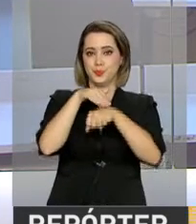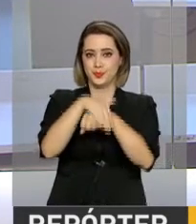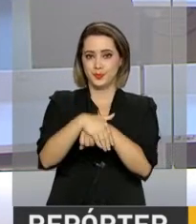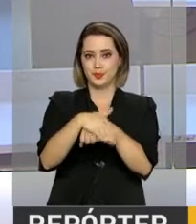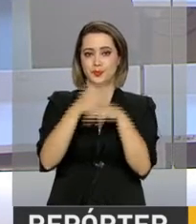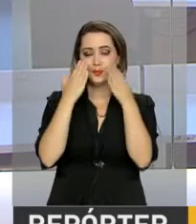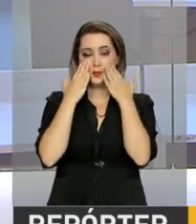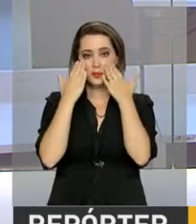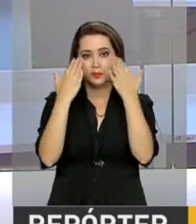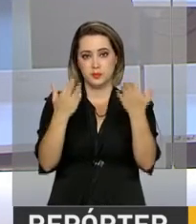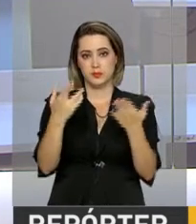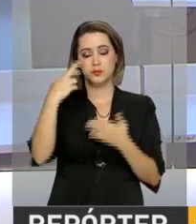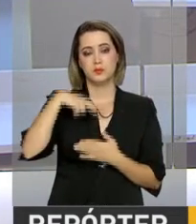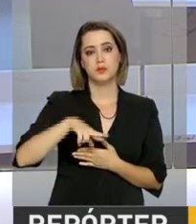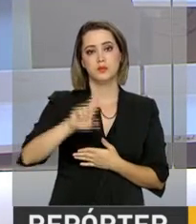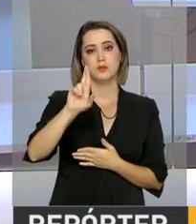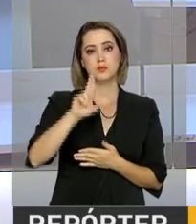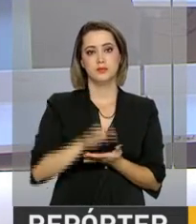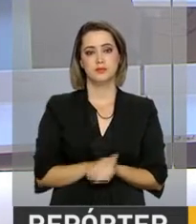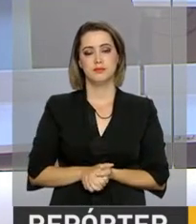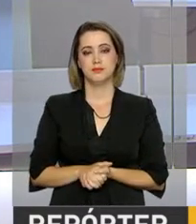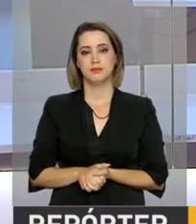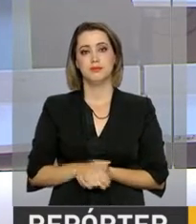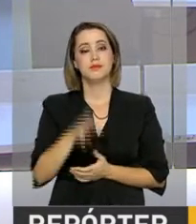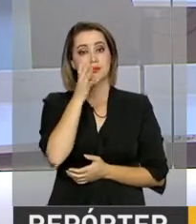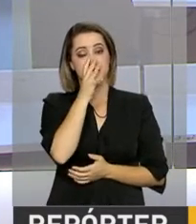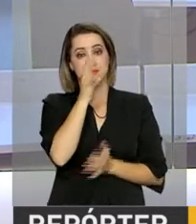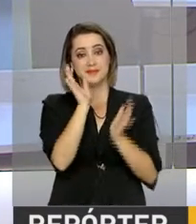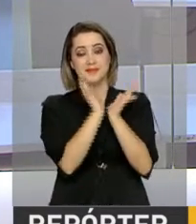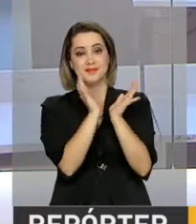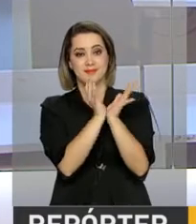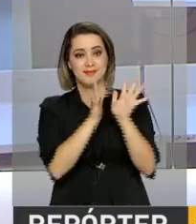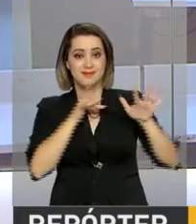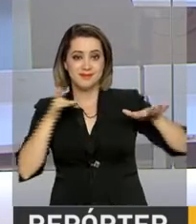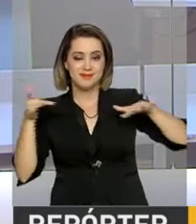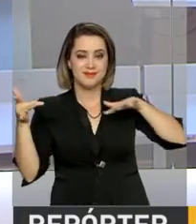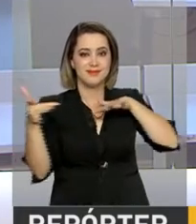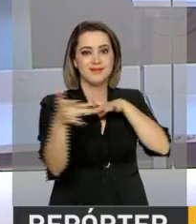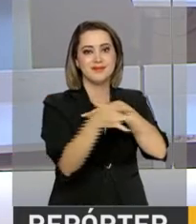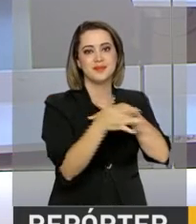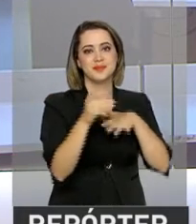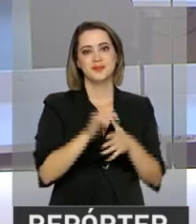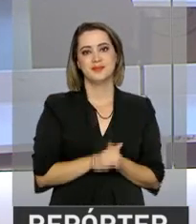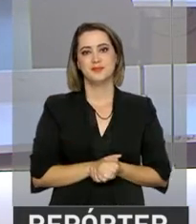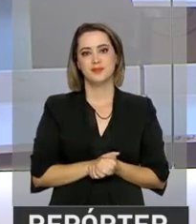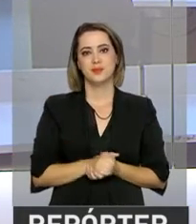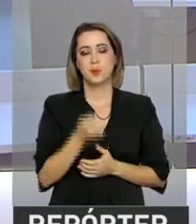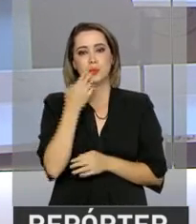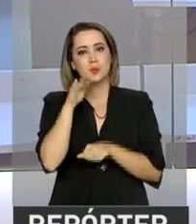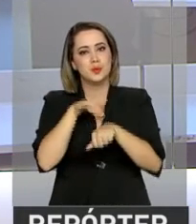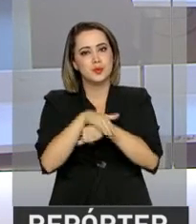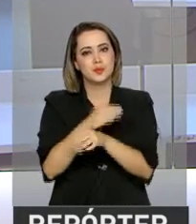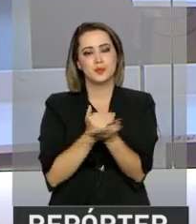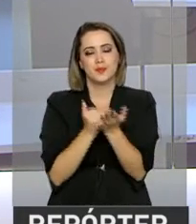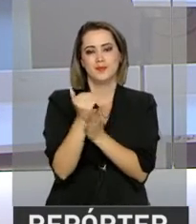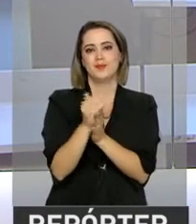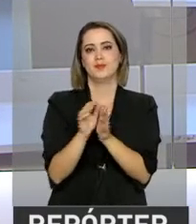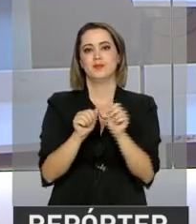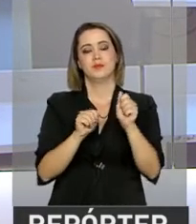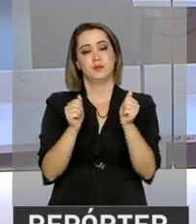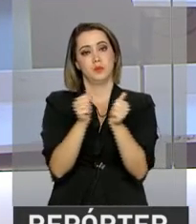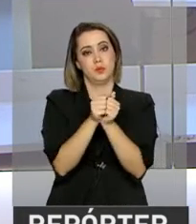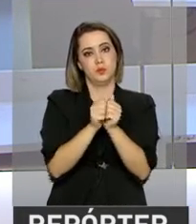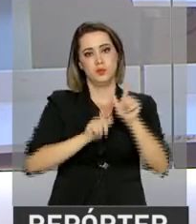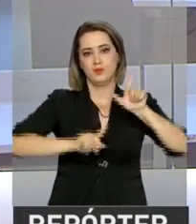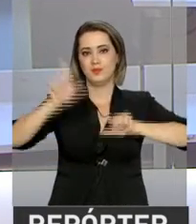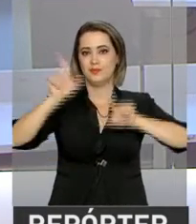na próxima edição do repórter nbr acompanhe as novidades também pelas nossas redes sociais uma ótima noite pra você continue com